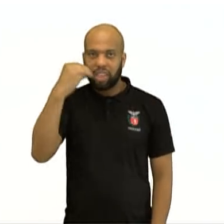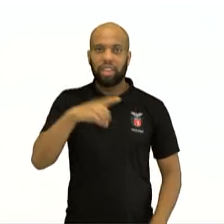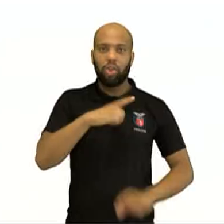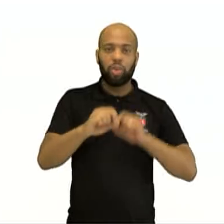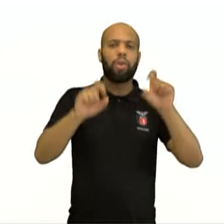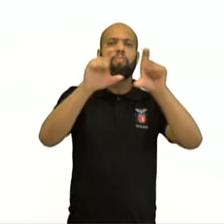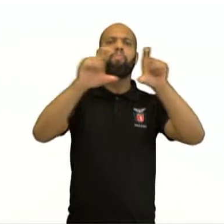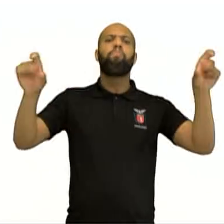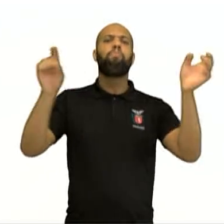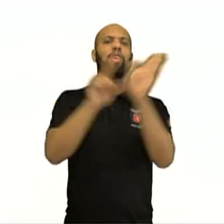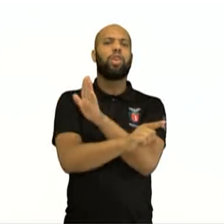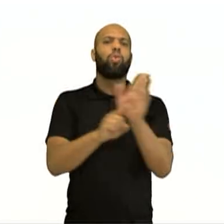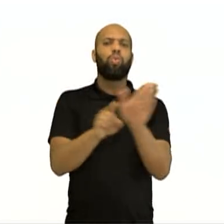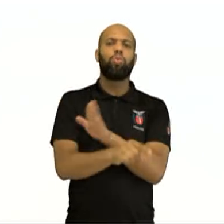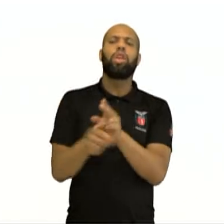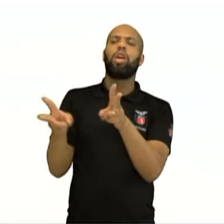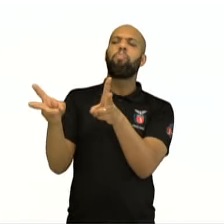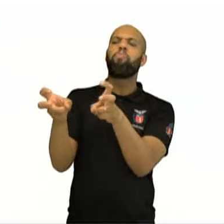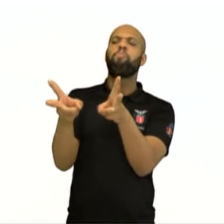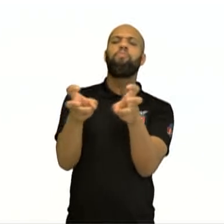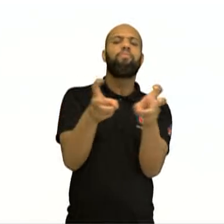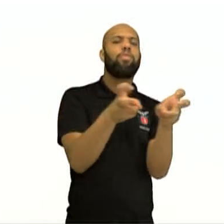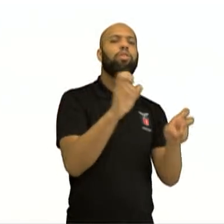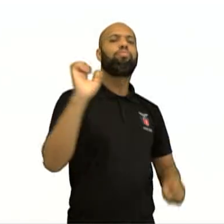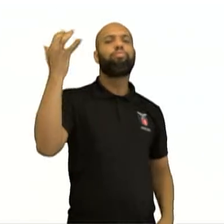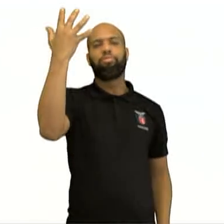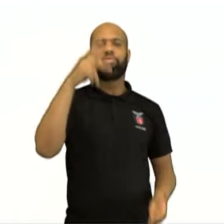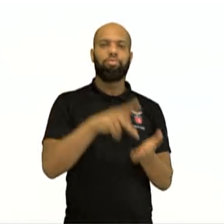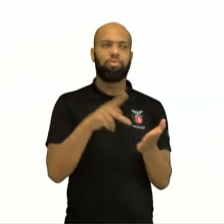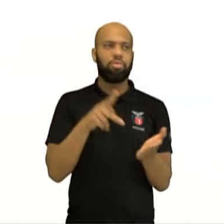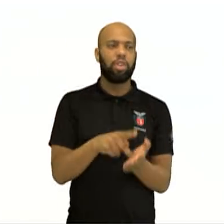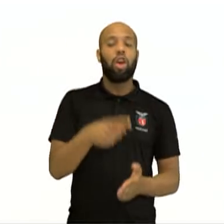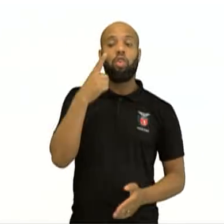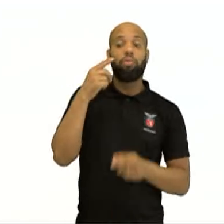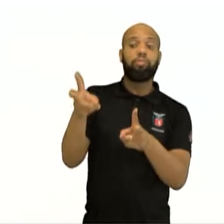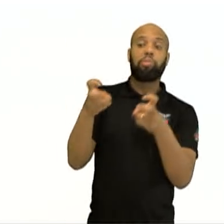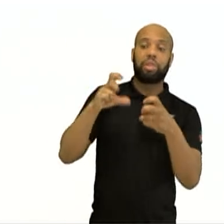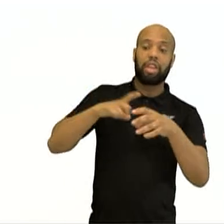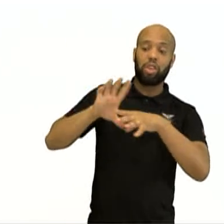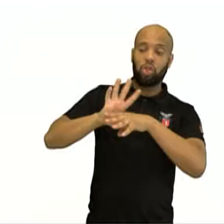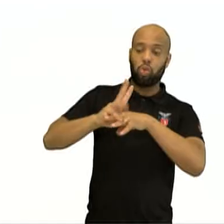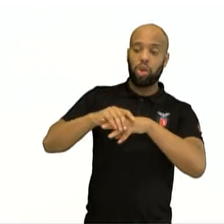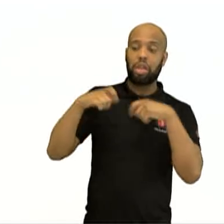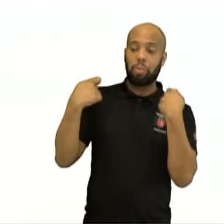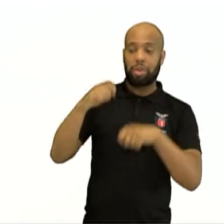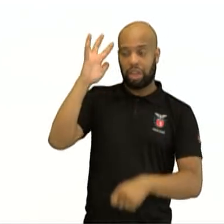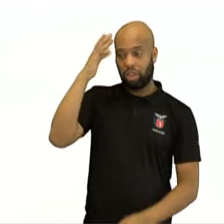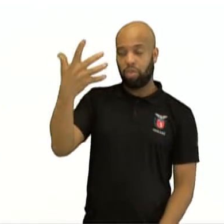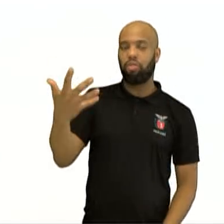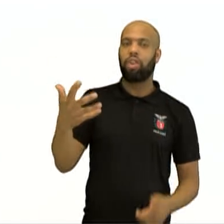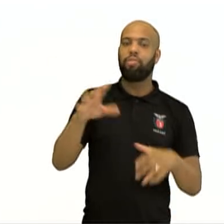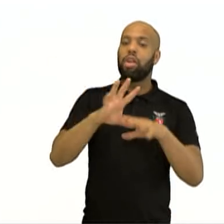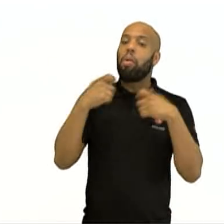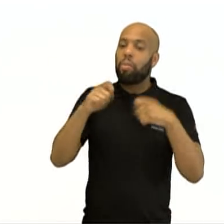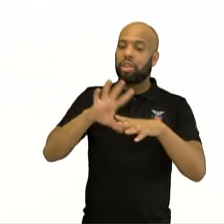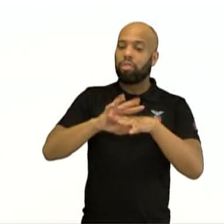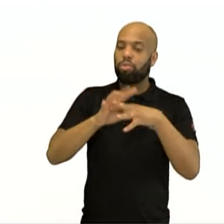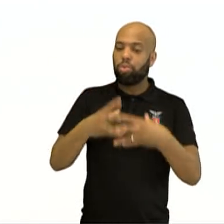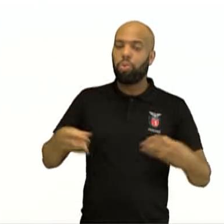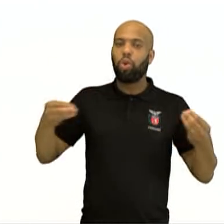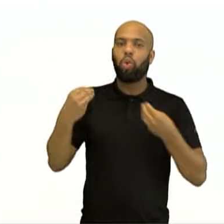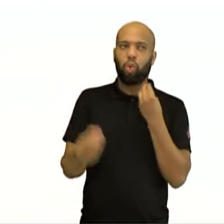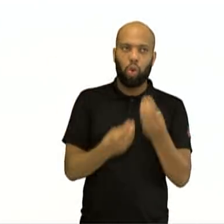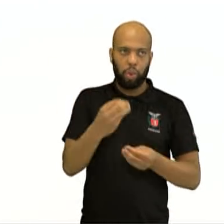do problema, a observação dos fatos. Observo que existe uma doença, preciso resolver este problema. A formulação